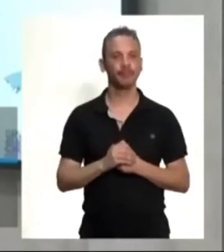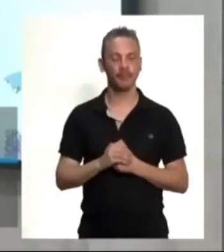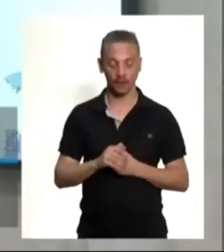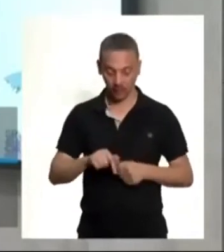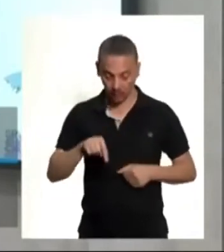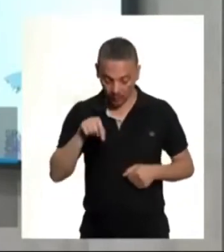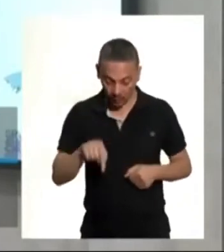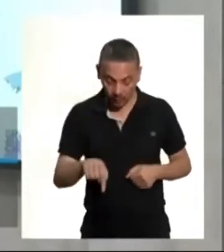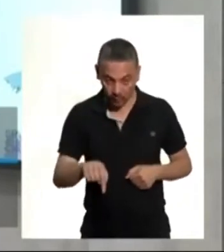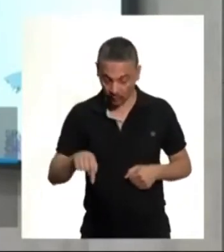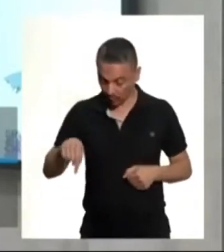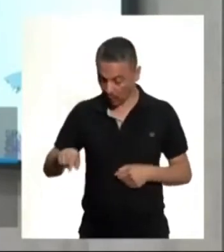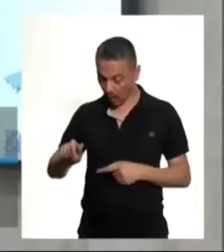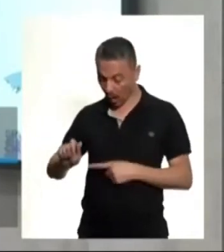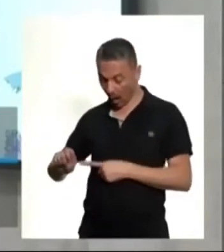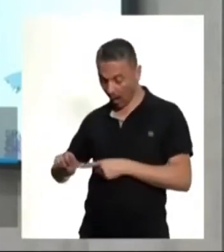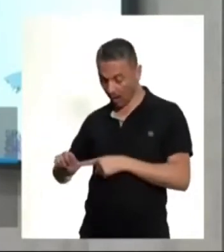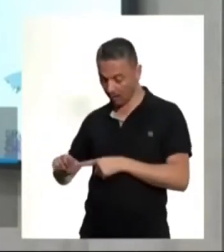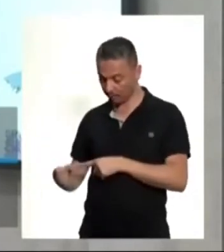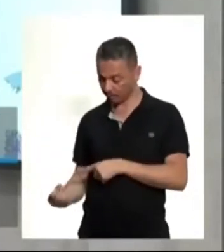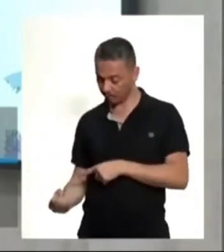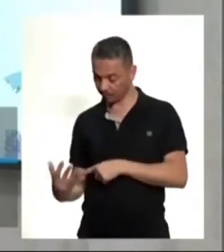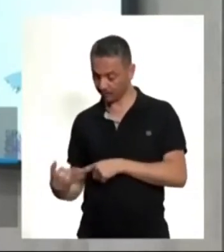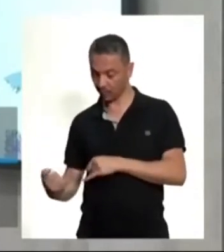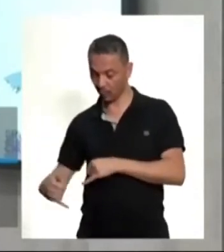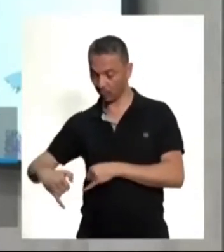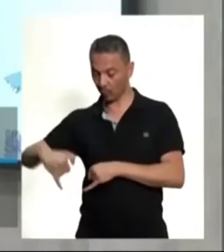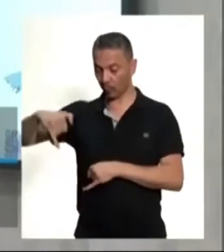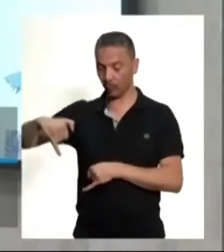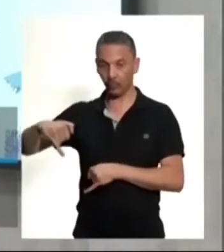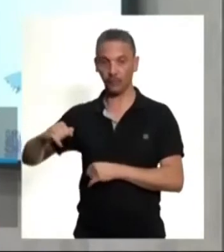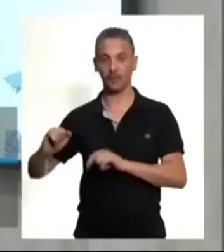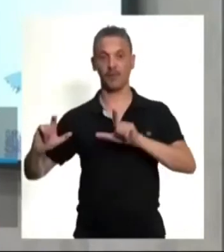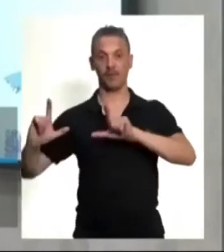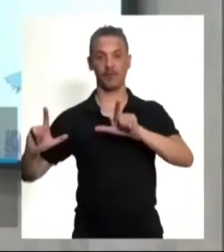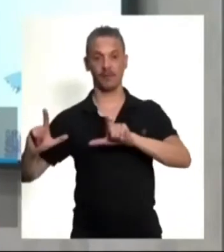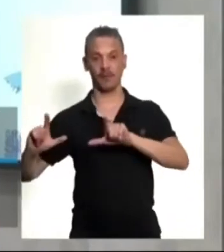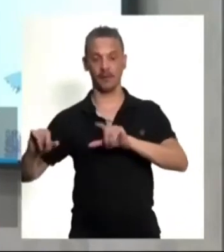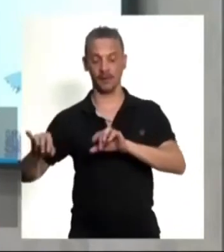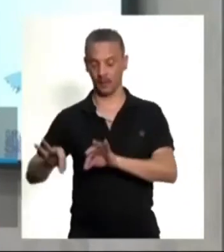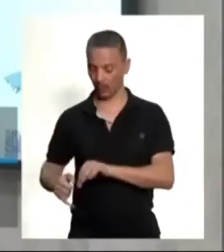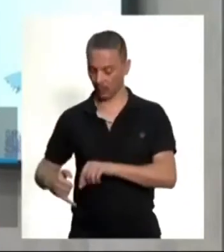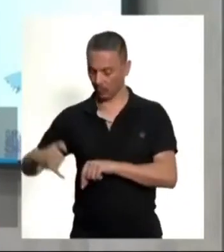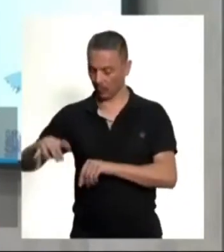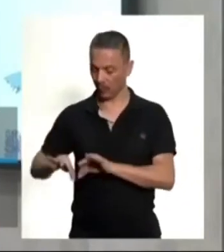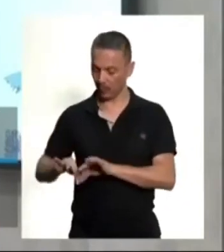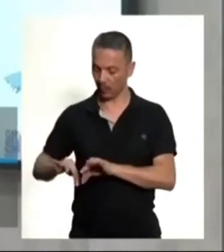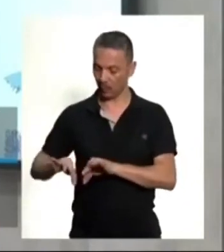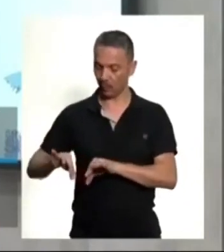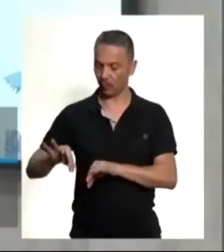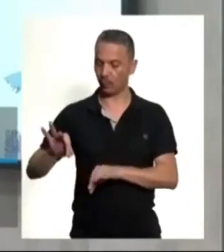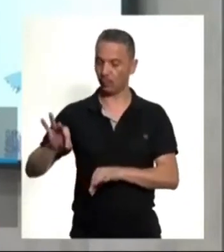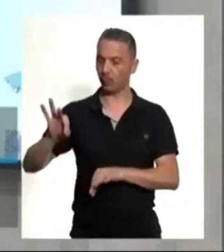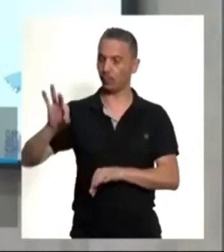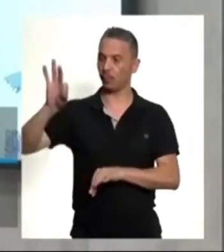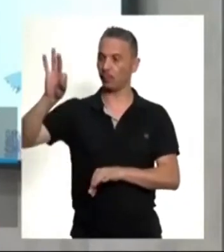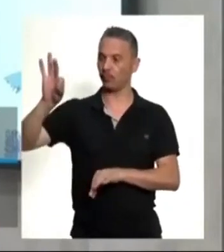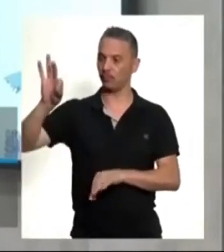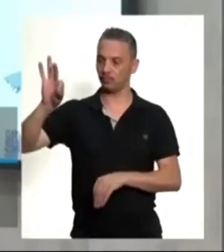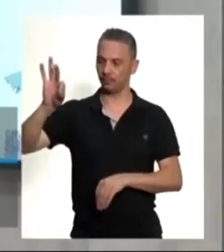chão, chega o sinal da TV a cabo. Esse conduíte, esse fio tem que ser levado pela parede,